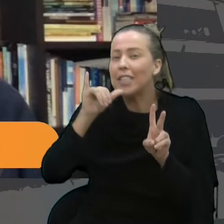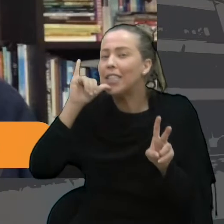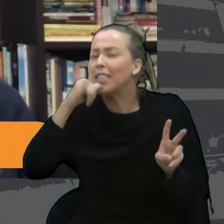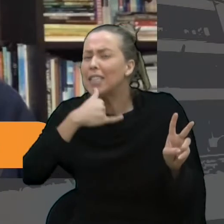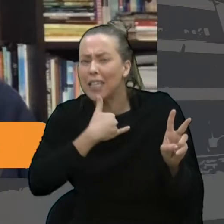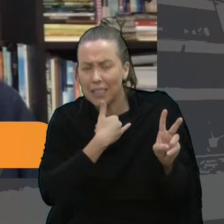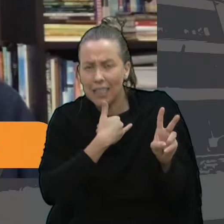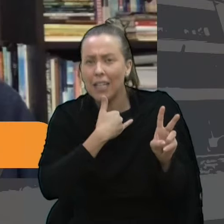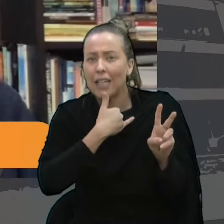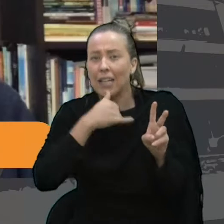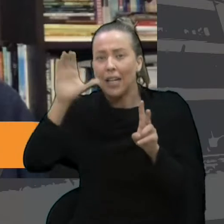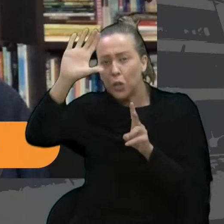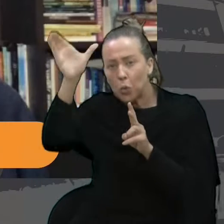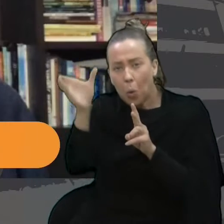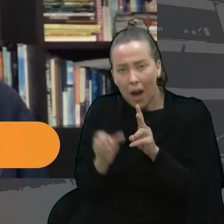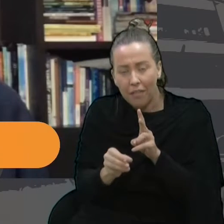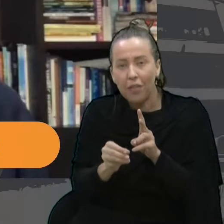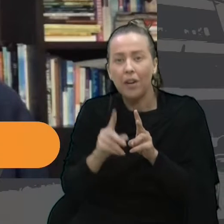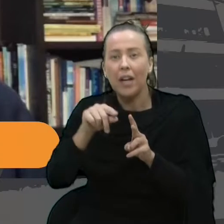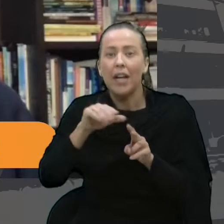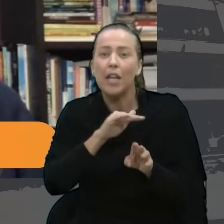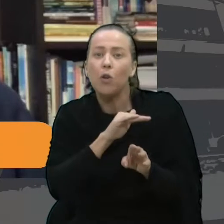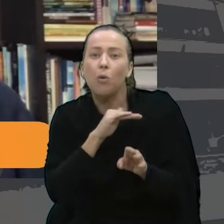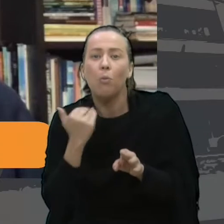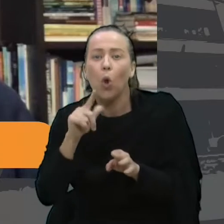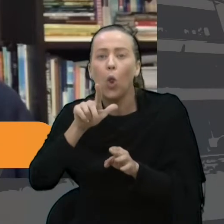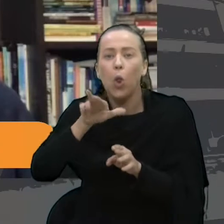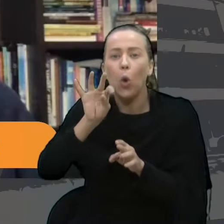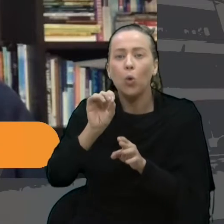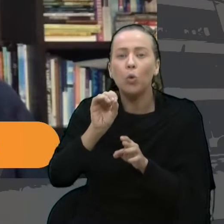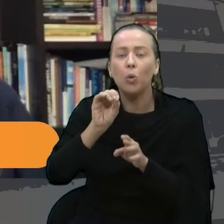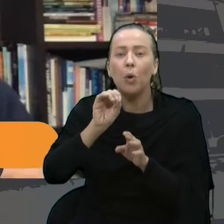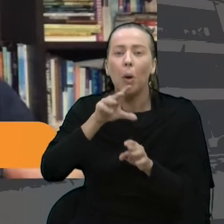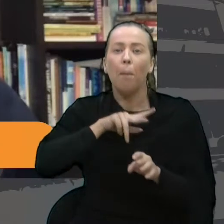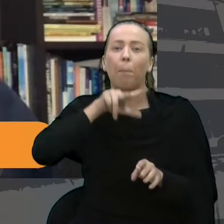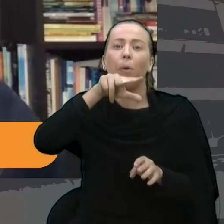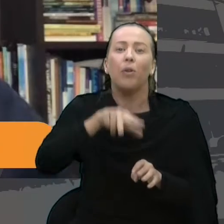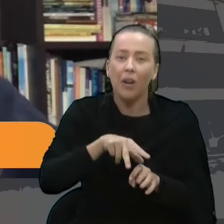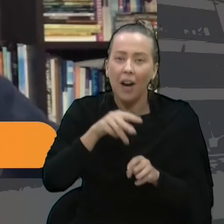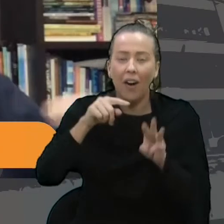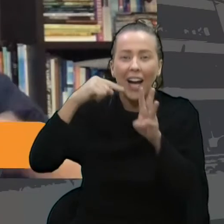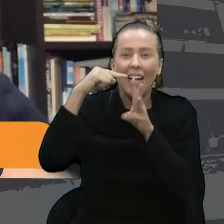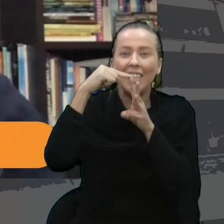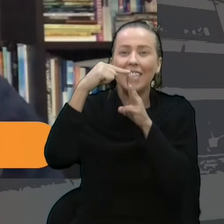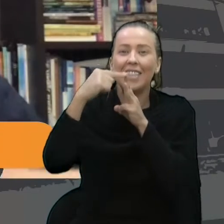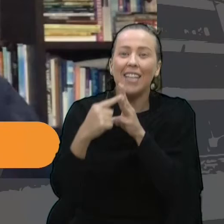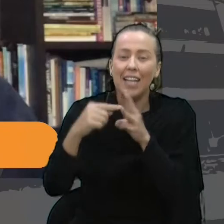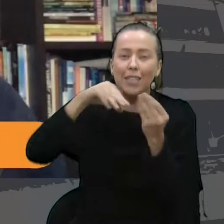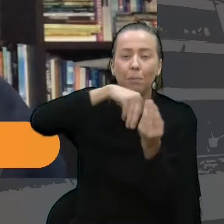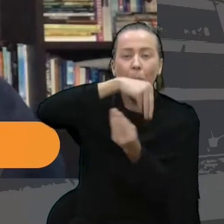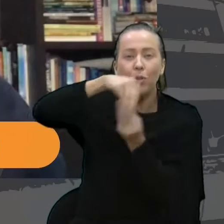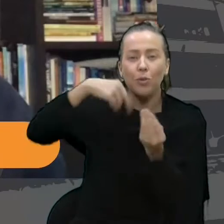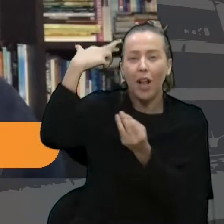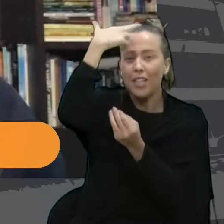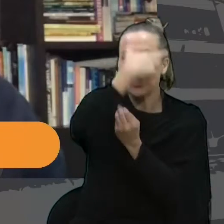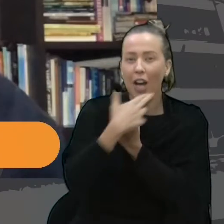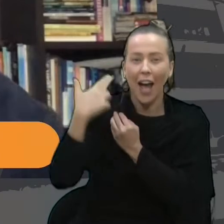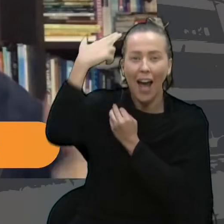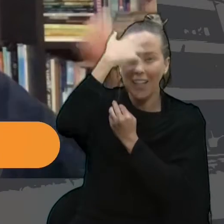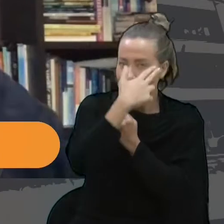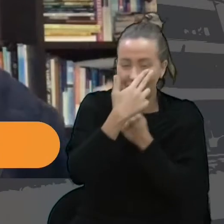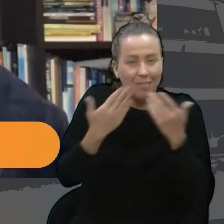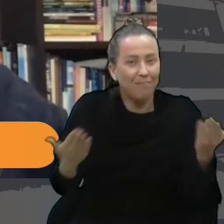tristeza do africano e o luto português, né, três principais misturas que formam